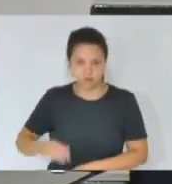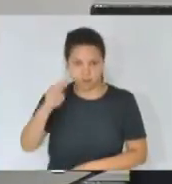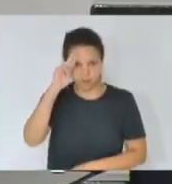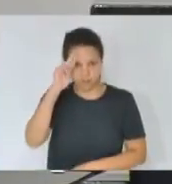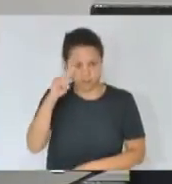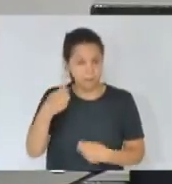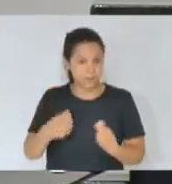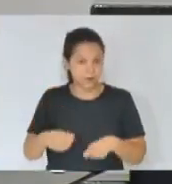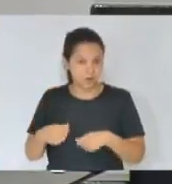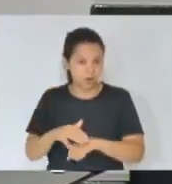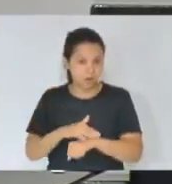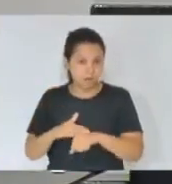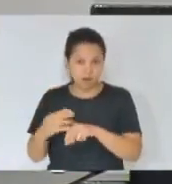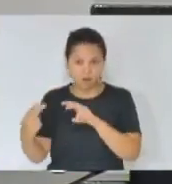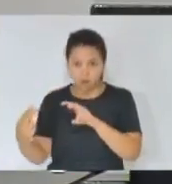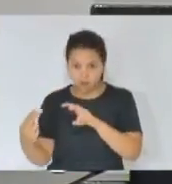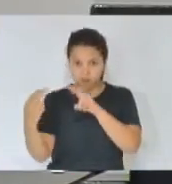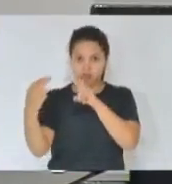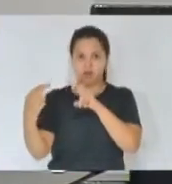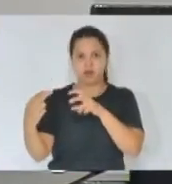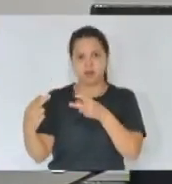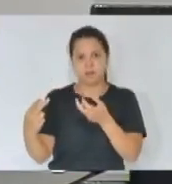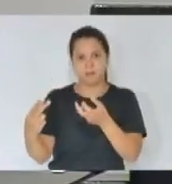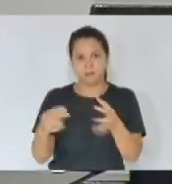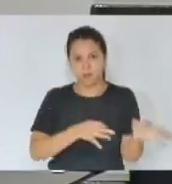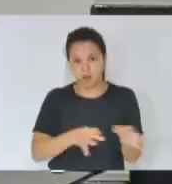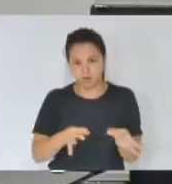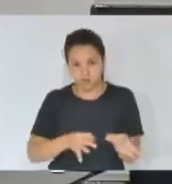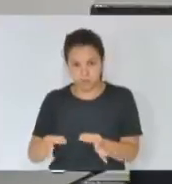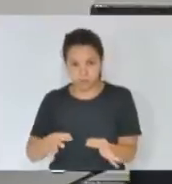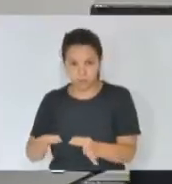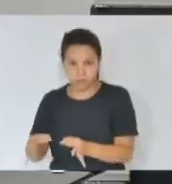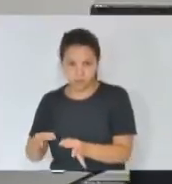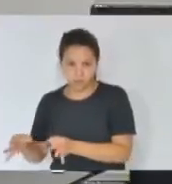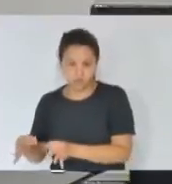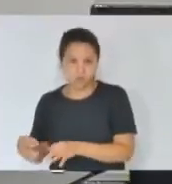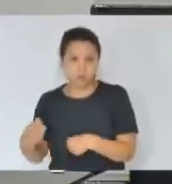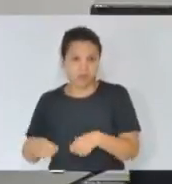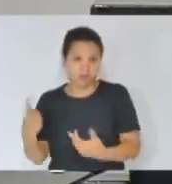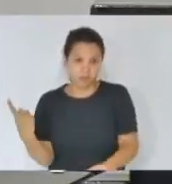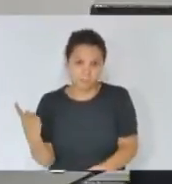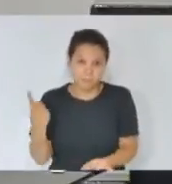conversa olho no olho, planejamento. É preciso ter comprometimento.